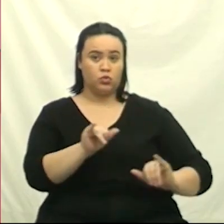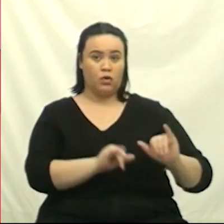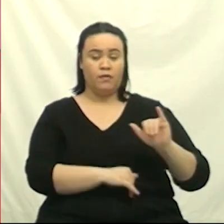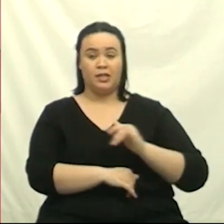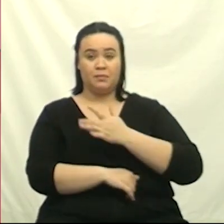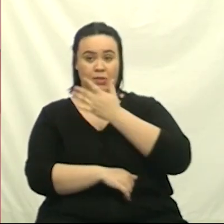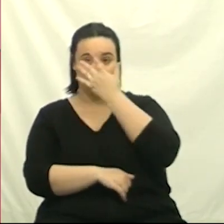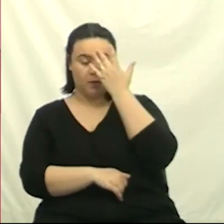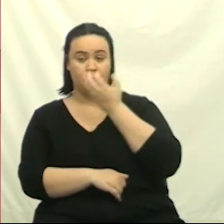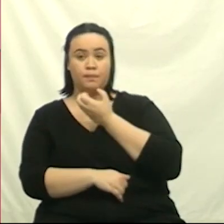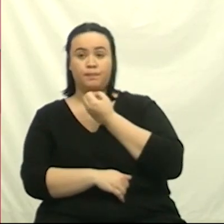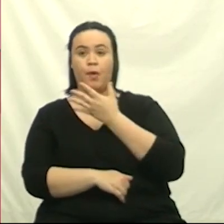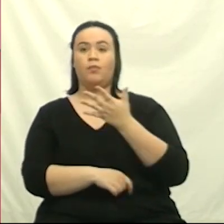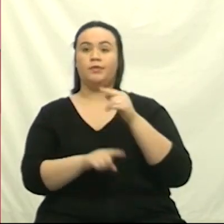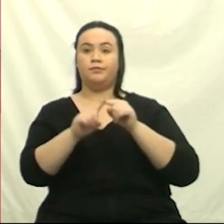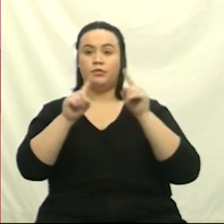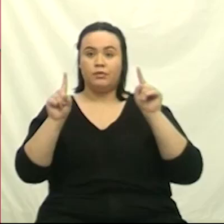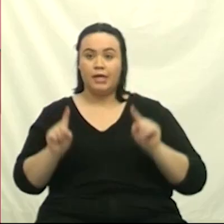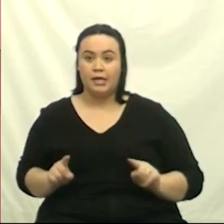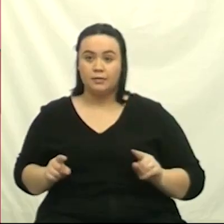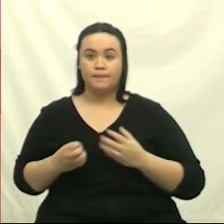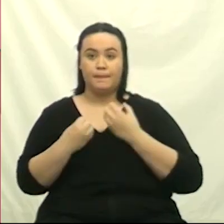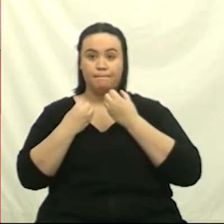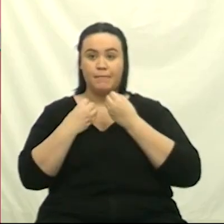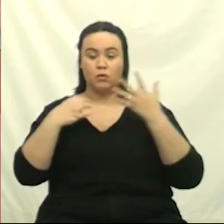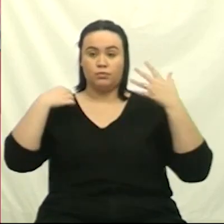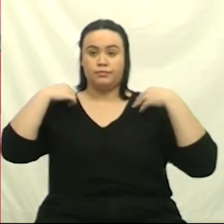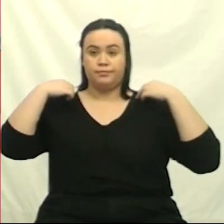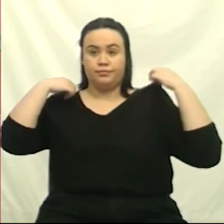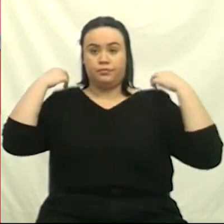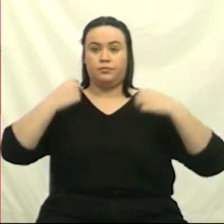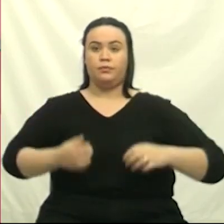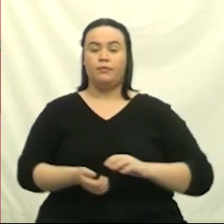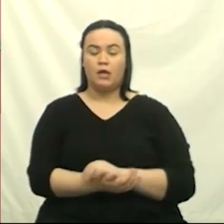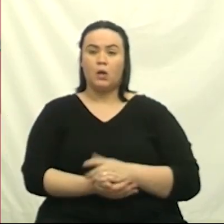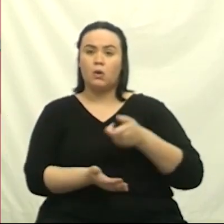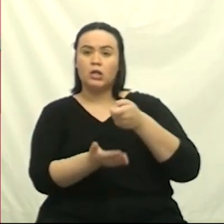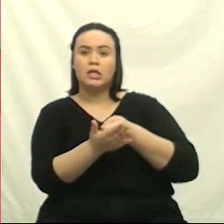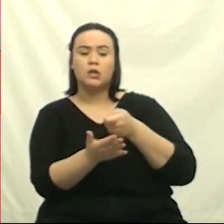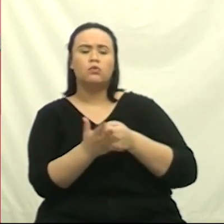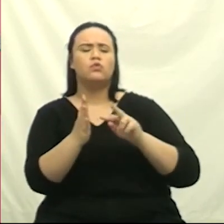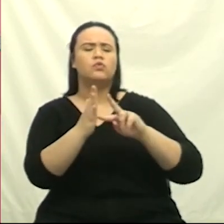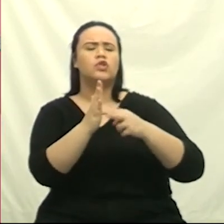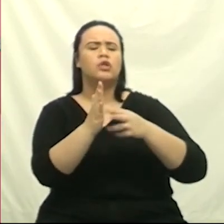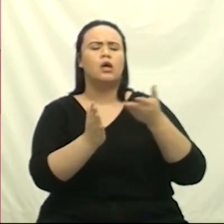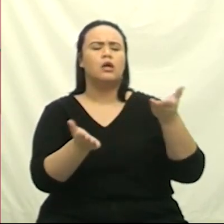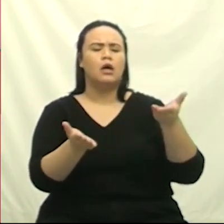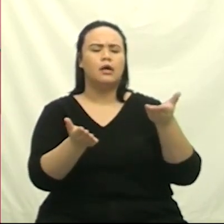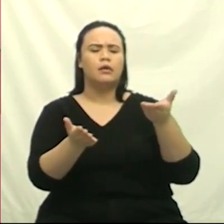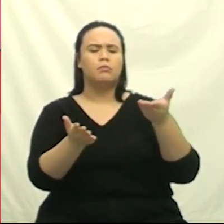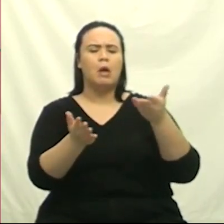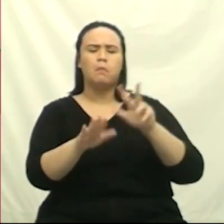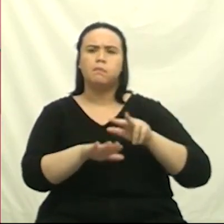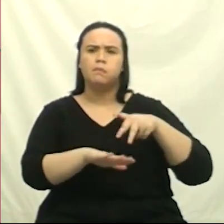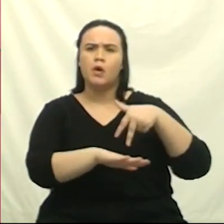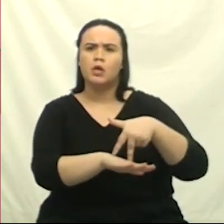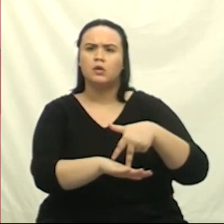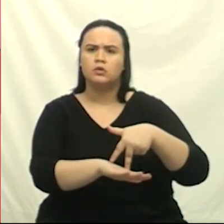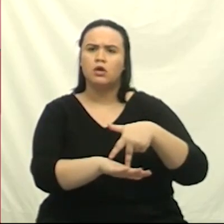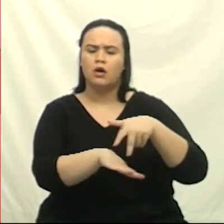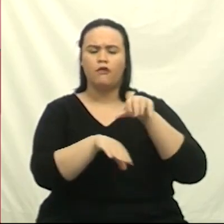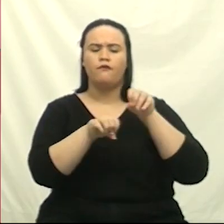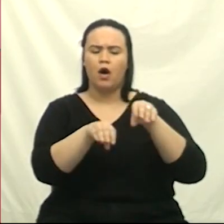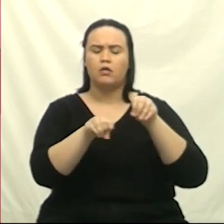servidores os bons servidores que muitas vezes reivindicam que o sindicato fale mais do que somente para a